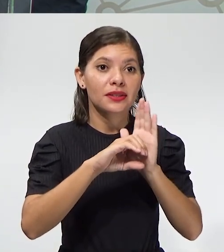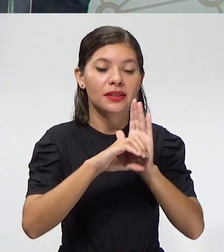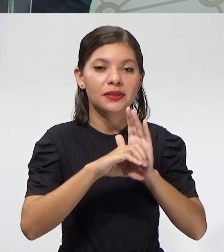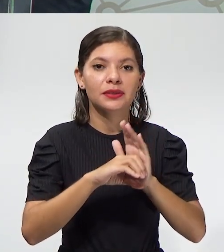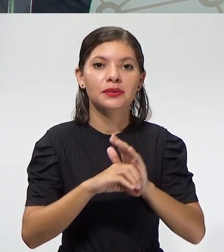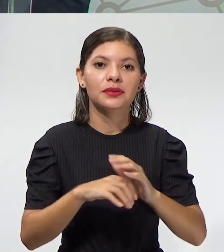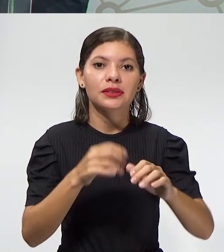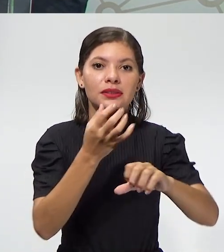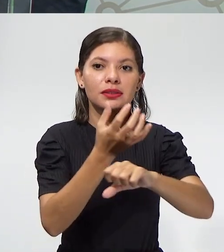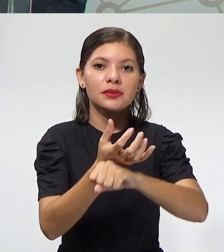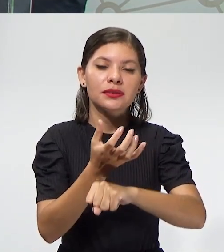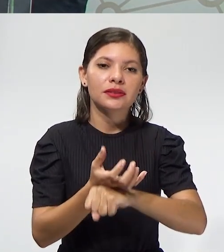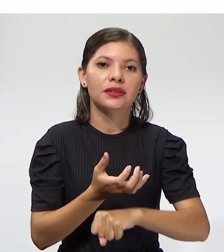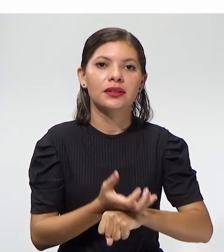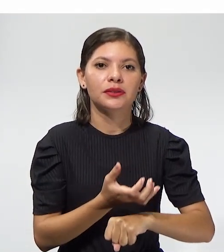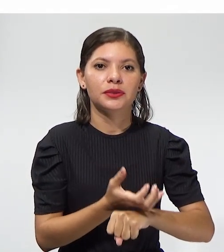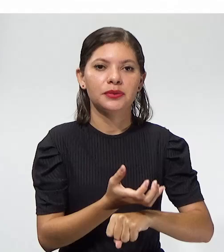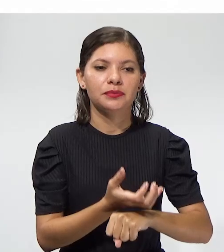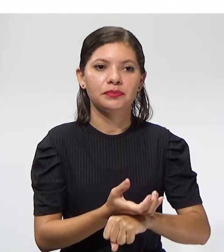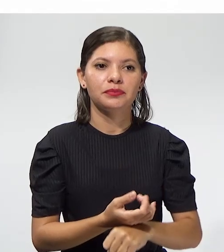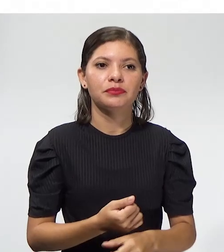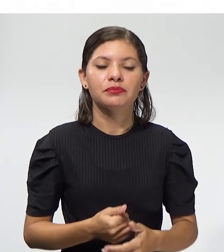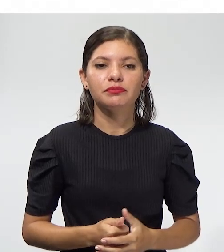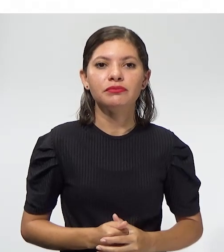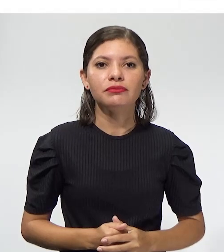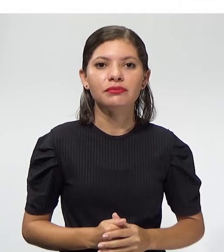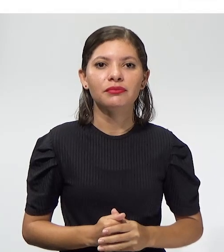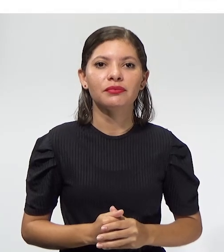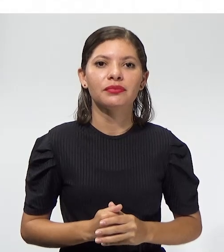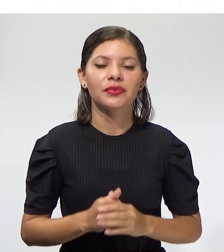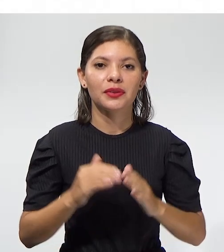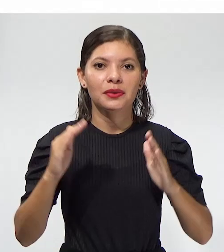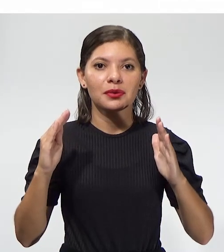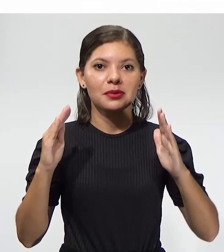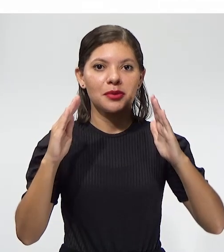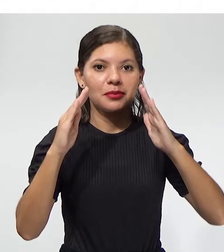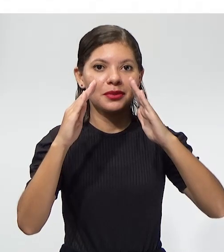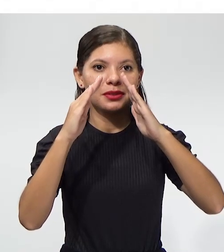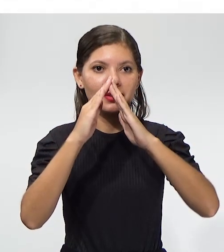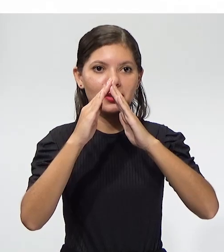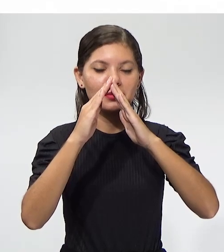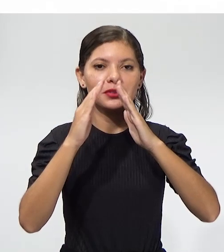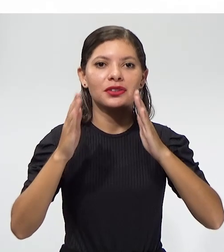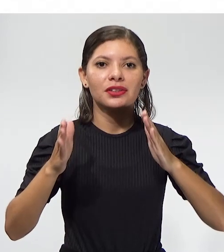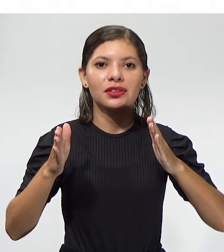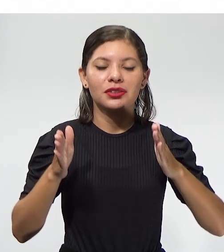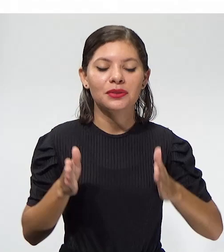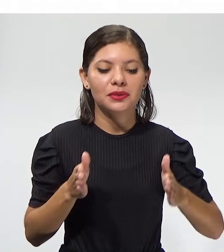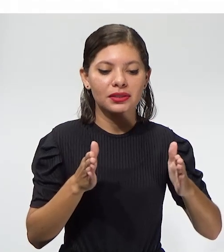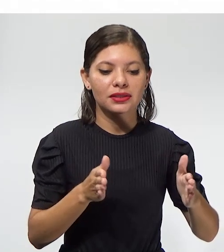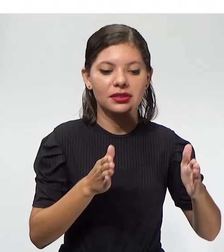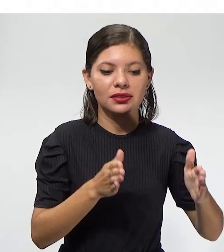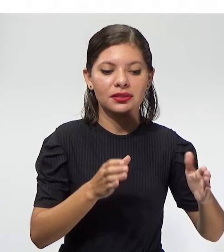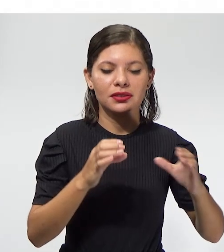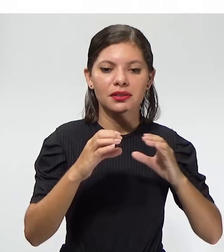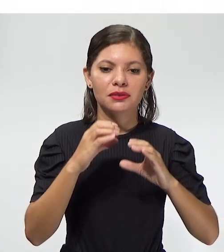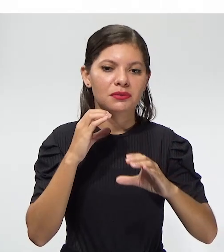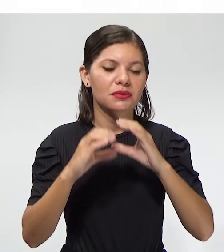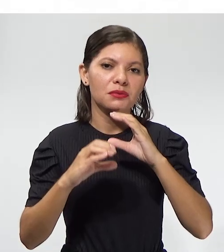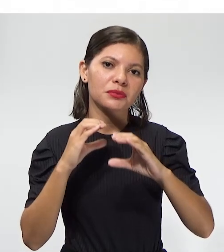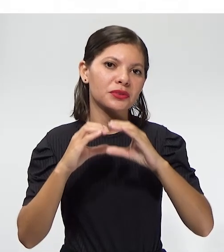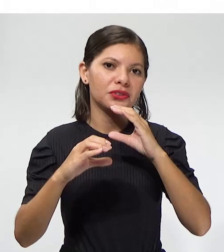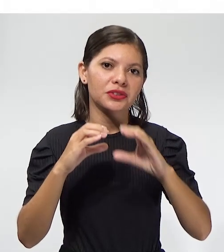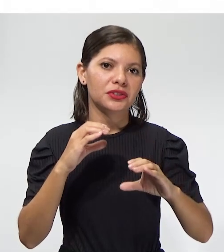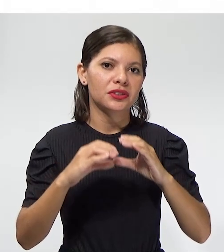tem lá o conceito de transdisciplinaridade, né, professor? E aí a gente já tem uma pirâmide, né, de organizações